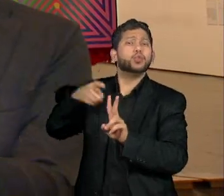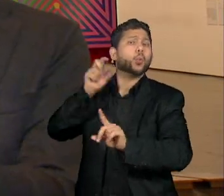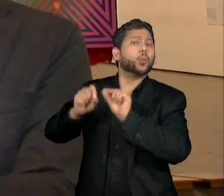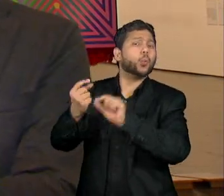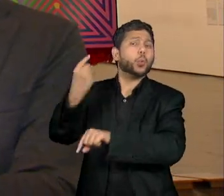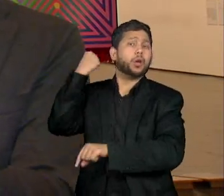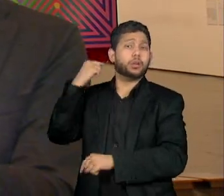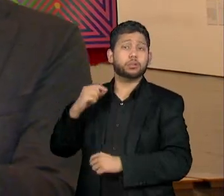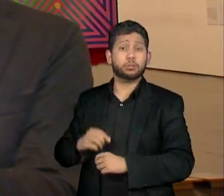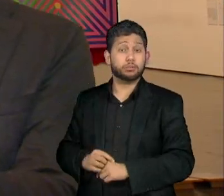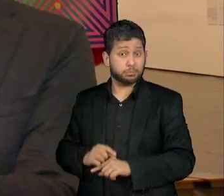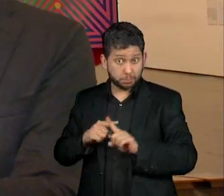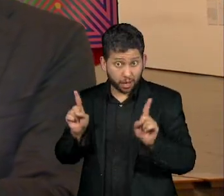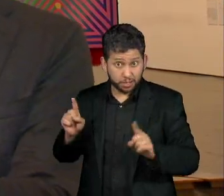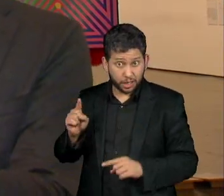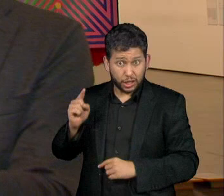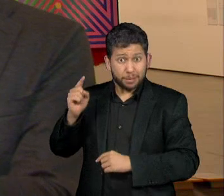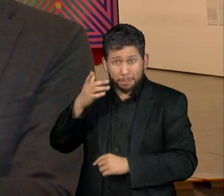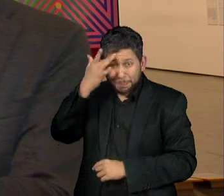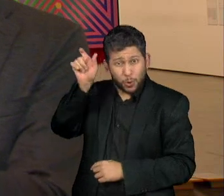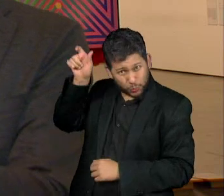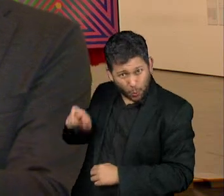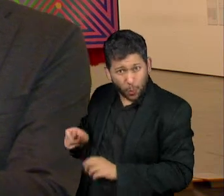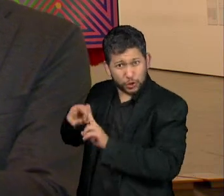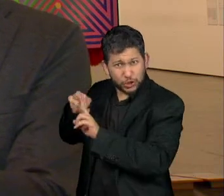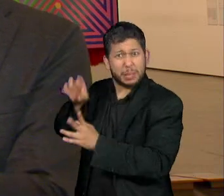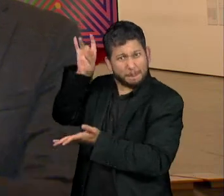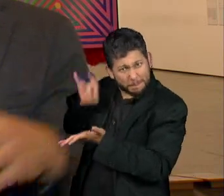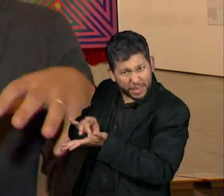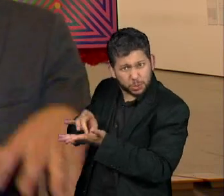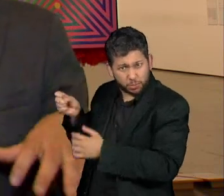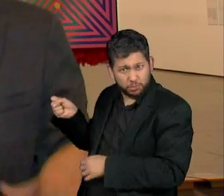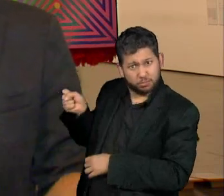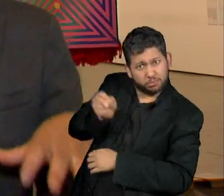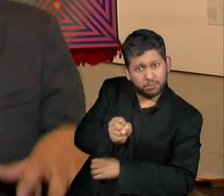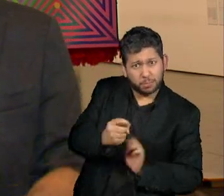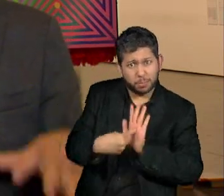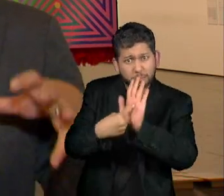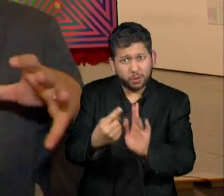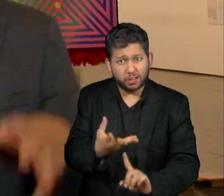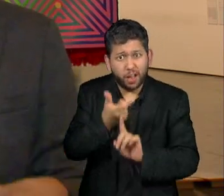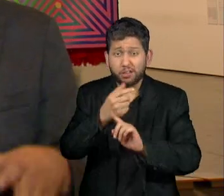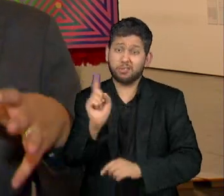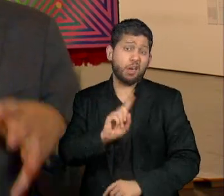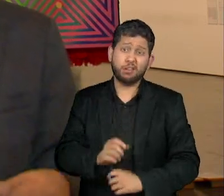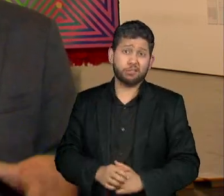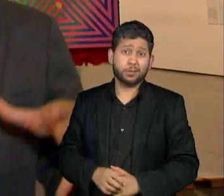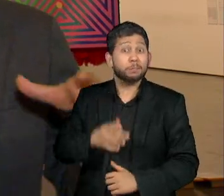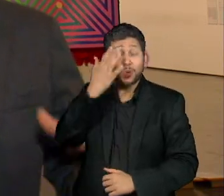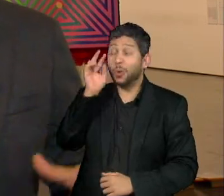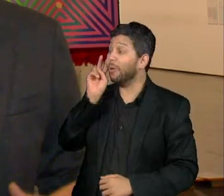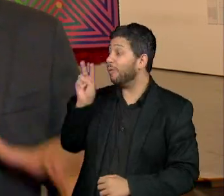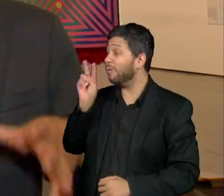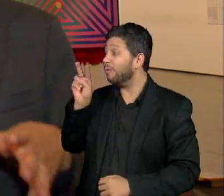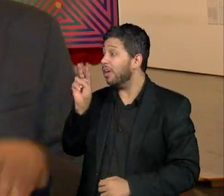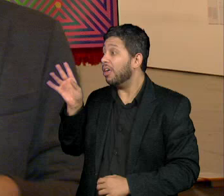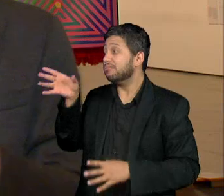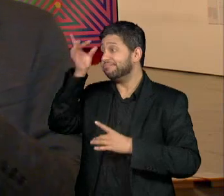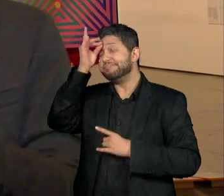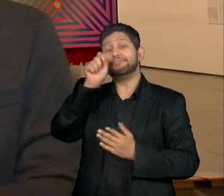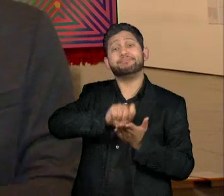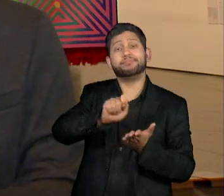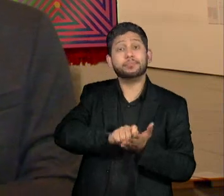por procuração, via livros, via estudos, etc. E aqui a gente tem a presença de uma artista indígena contemporânea, ela